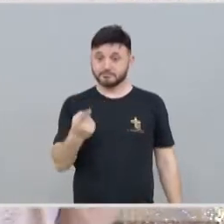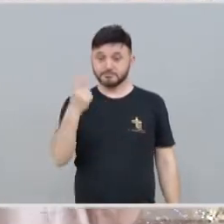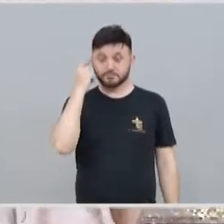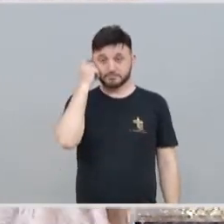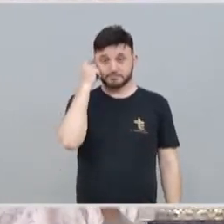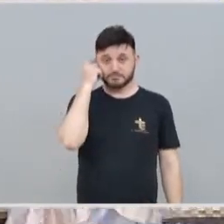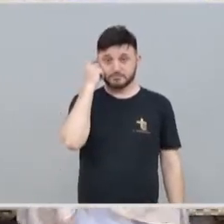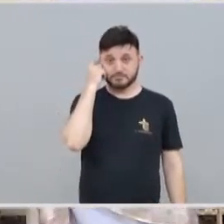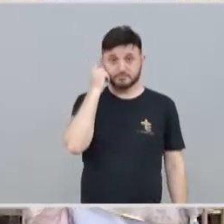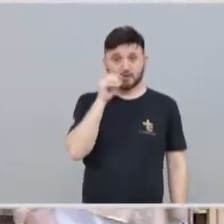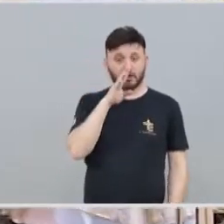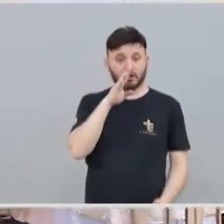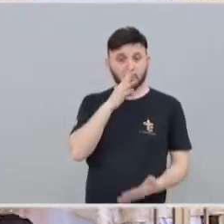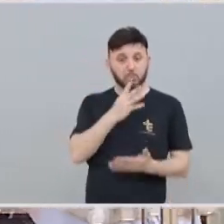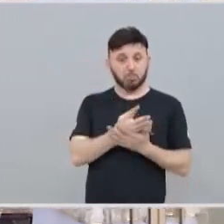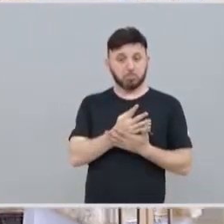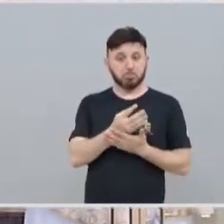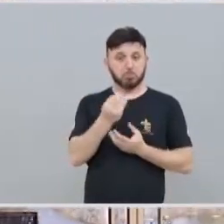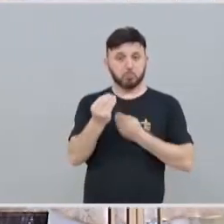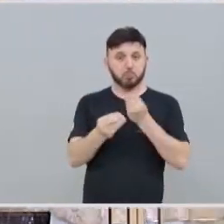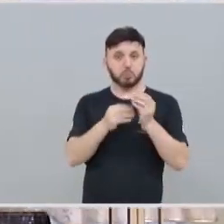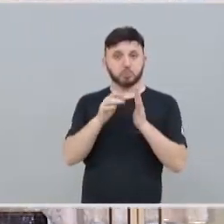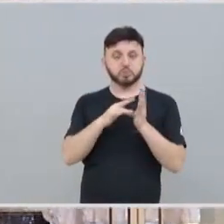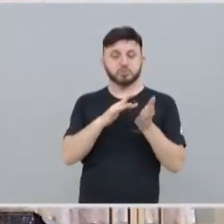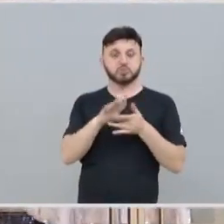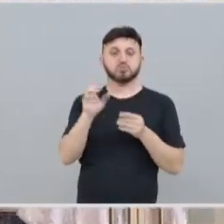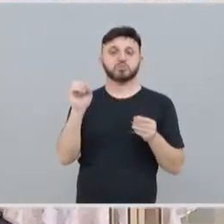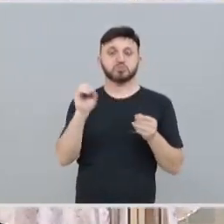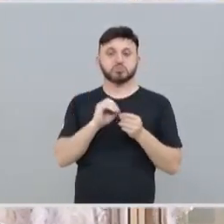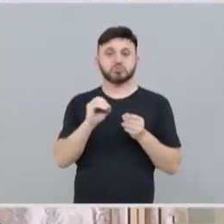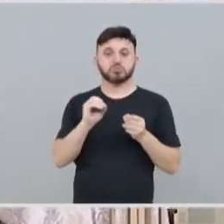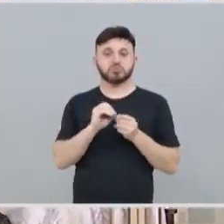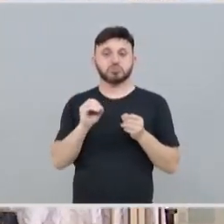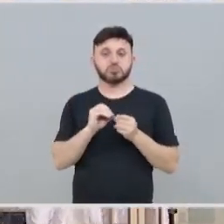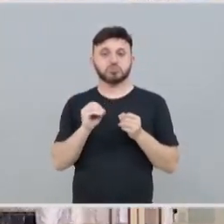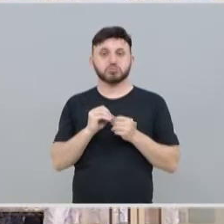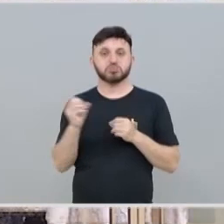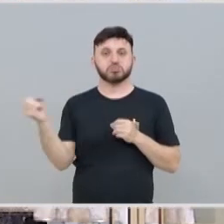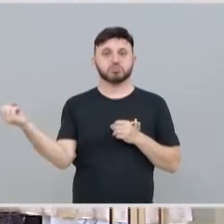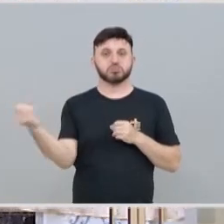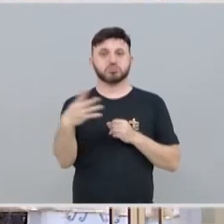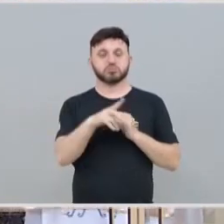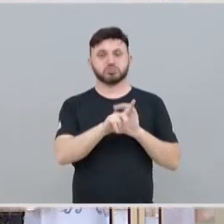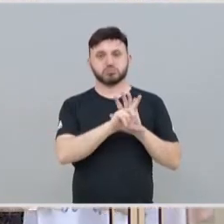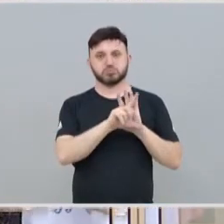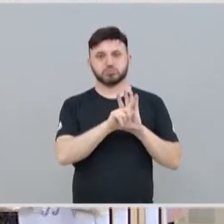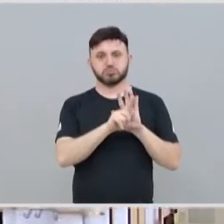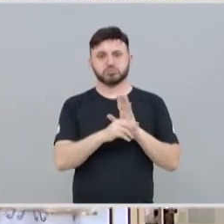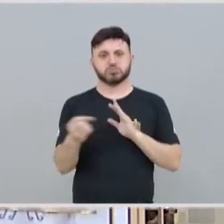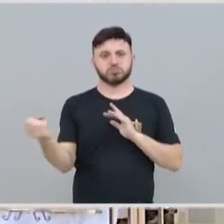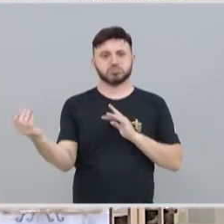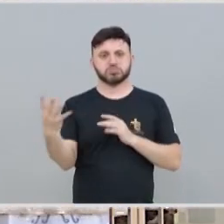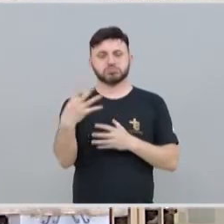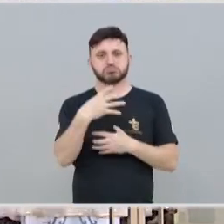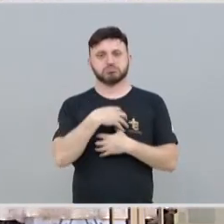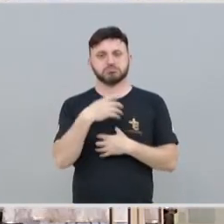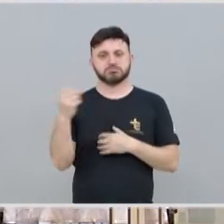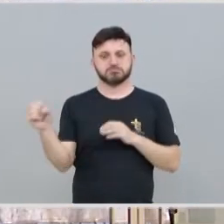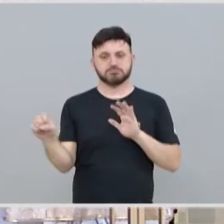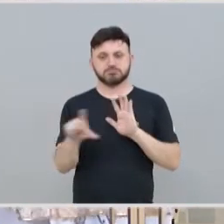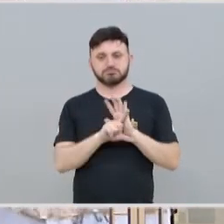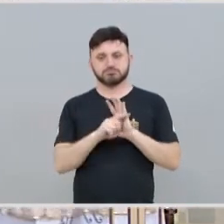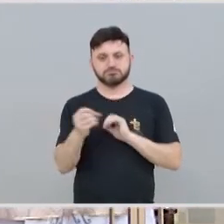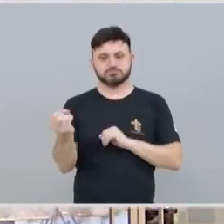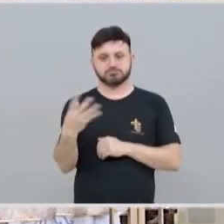é impressionante que jesus estabelece um novo mandamento uma nova forma de viver novo mandamento não